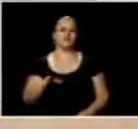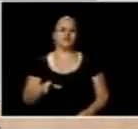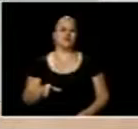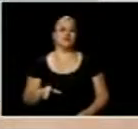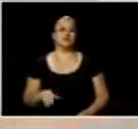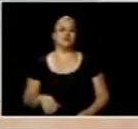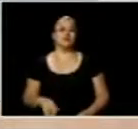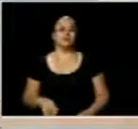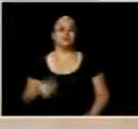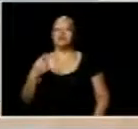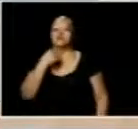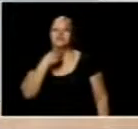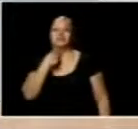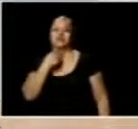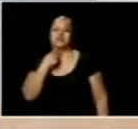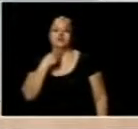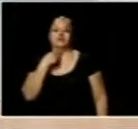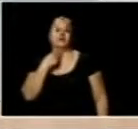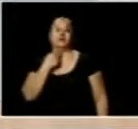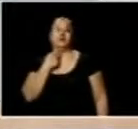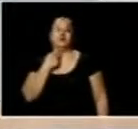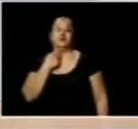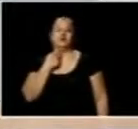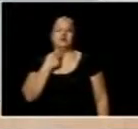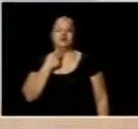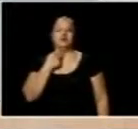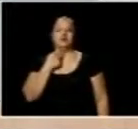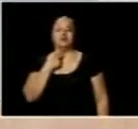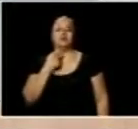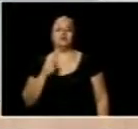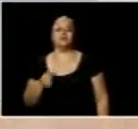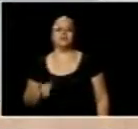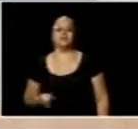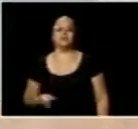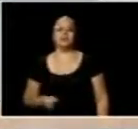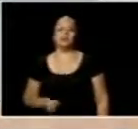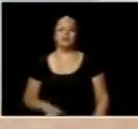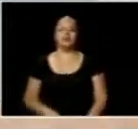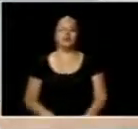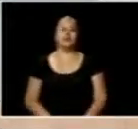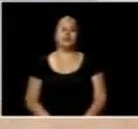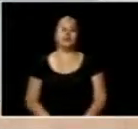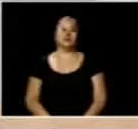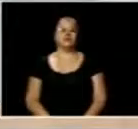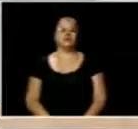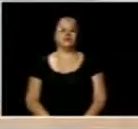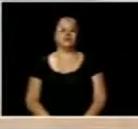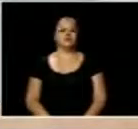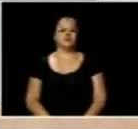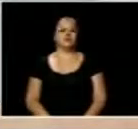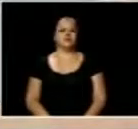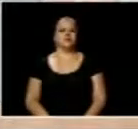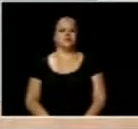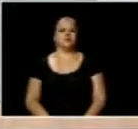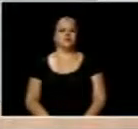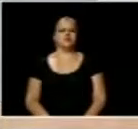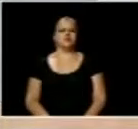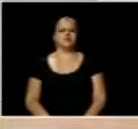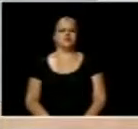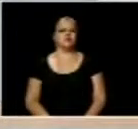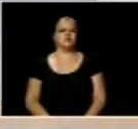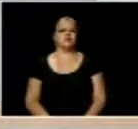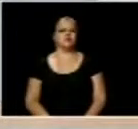nós temos que alertar ele dia a dia. Eu acho que a Câmara está adotando a postura enérgica. Agora nós nem precisamos mais fazer requerimento por escrito.